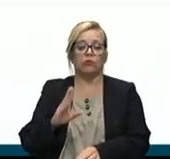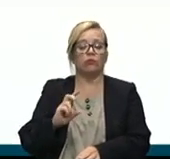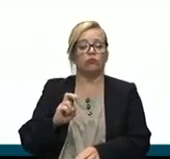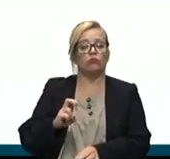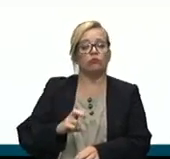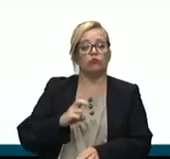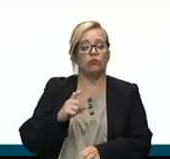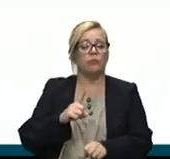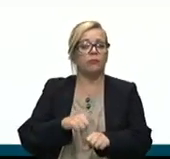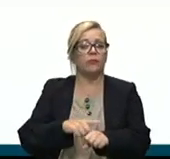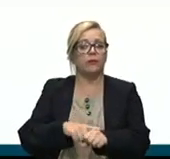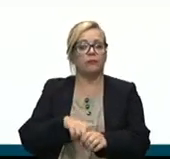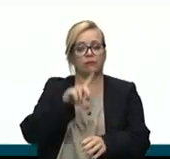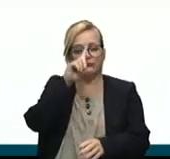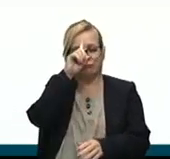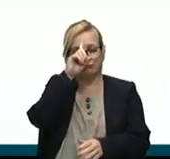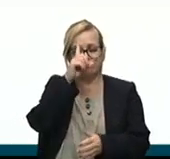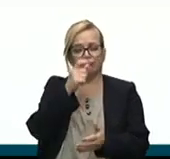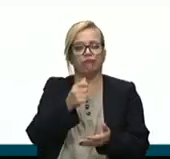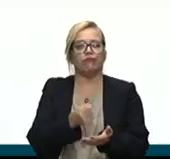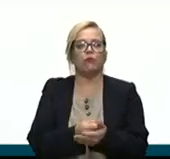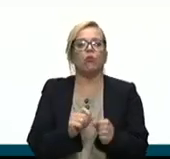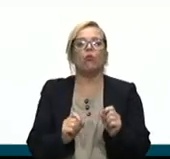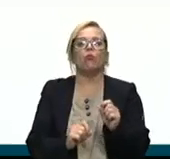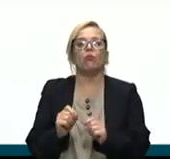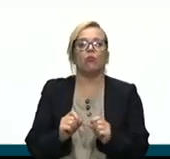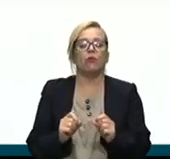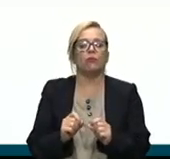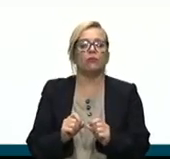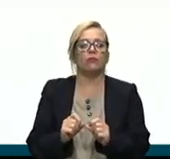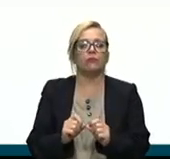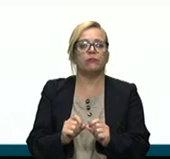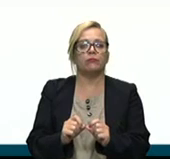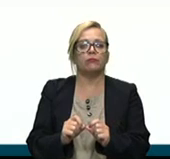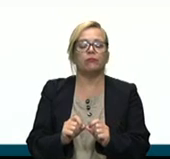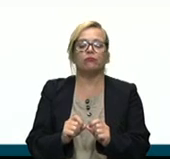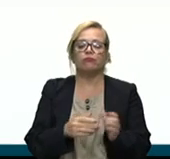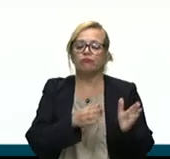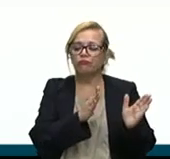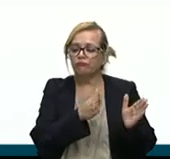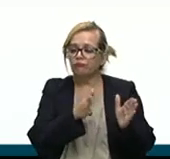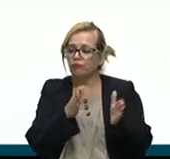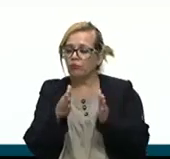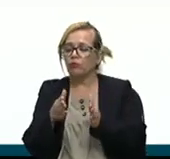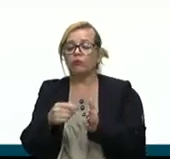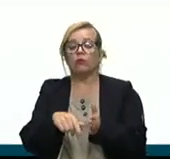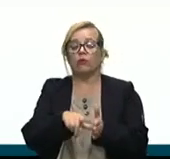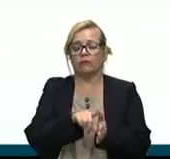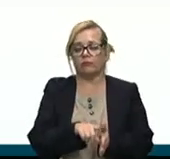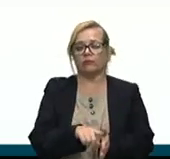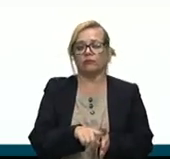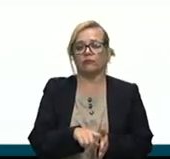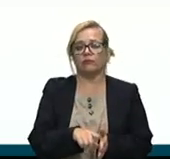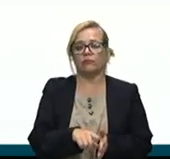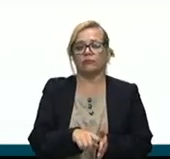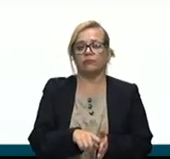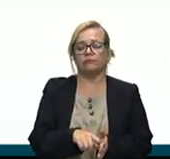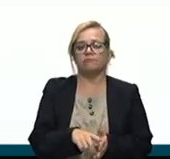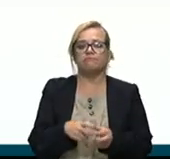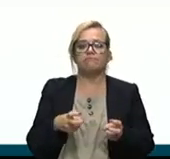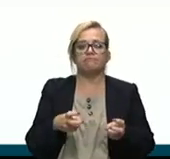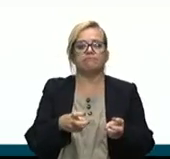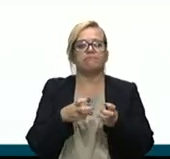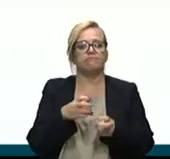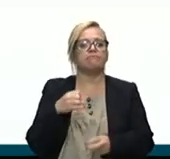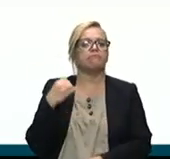nós vamos tomar uma decisão. Então, nós vamos tomar uma decisão com base nos passos anteriores. Então, perceba que